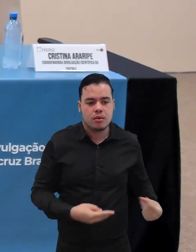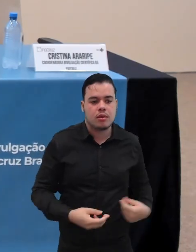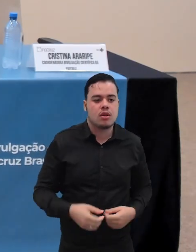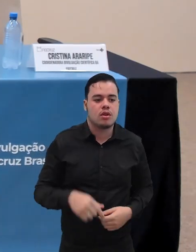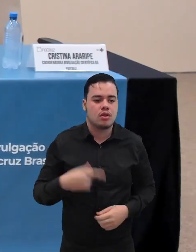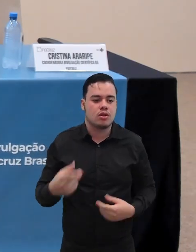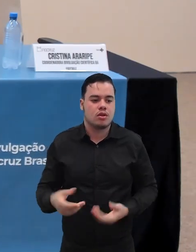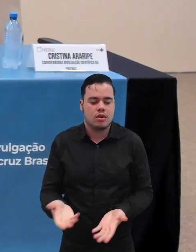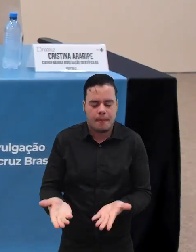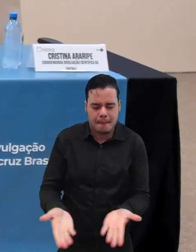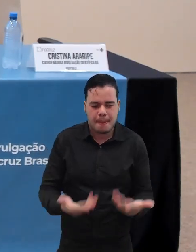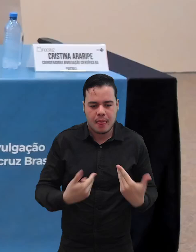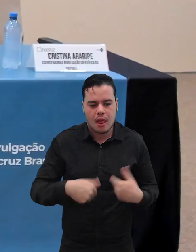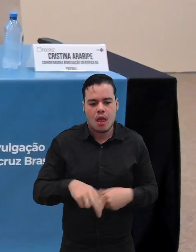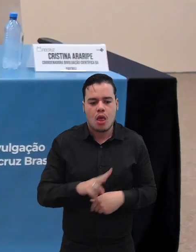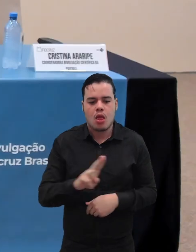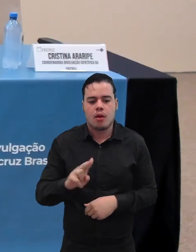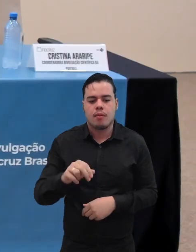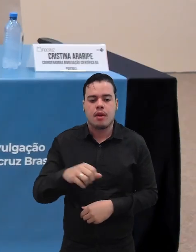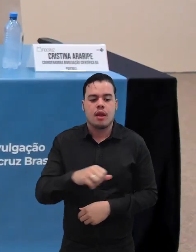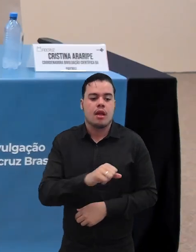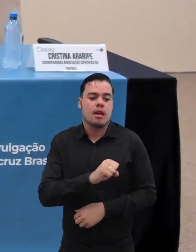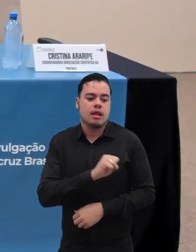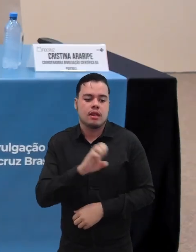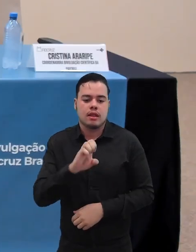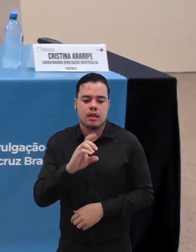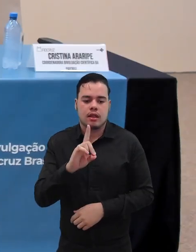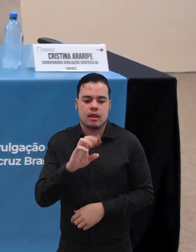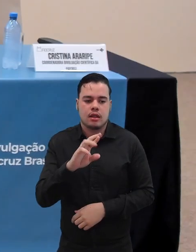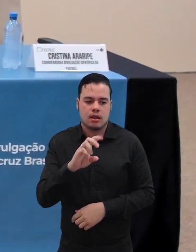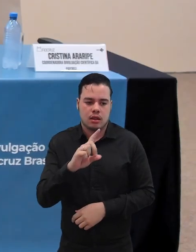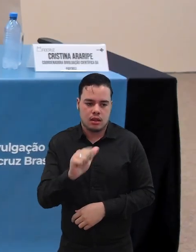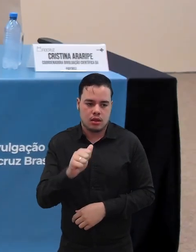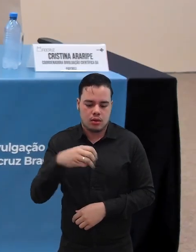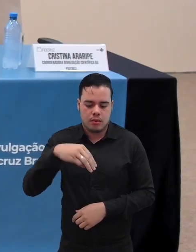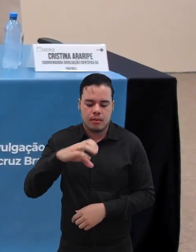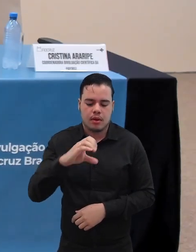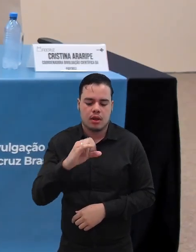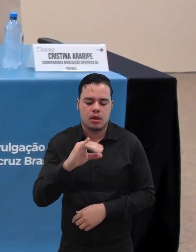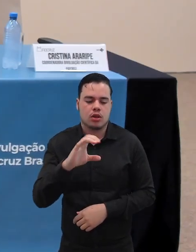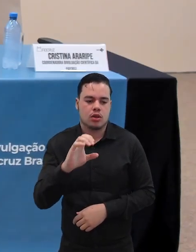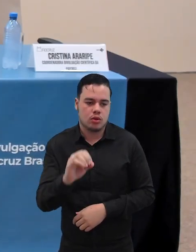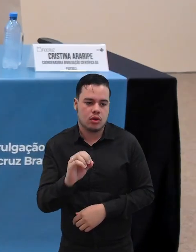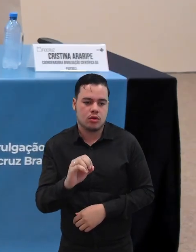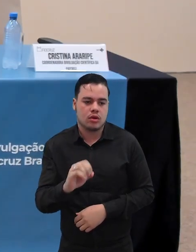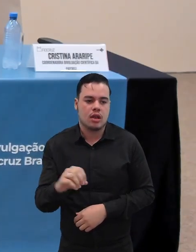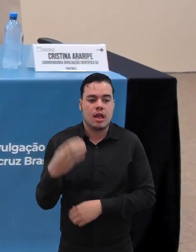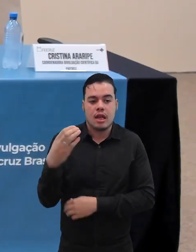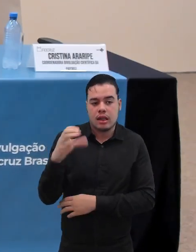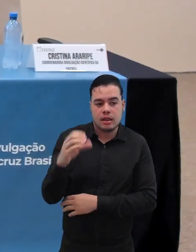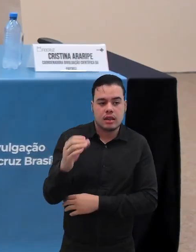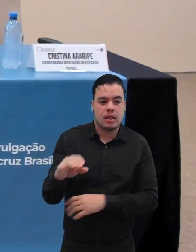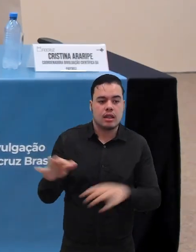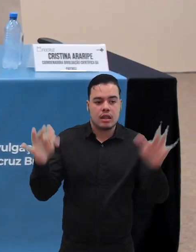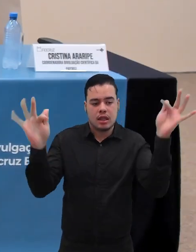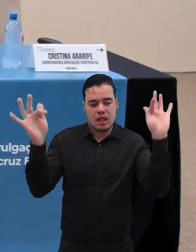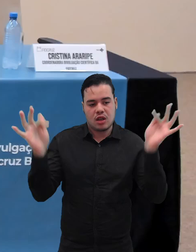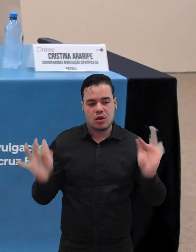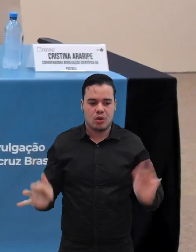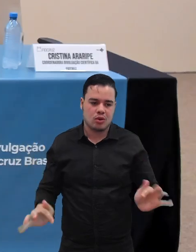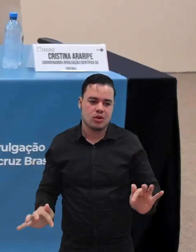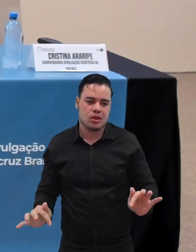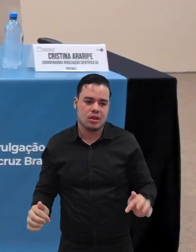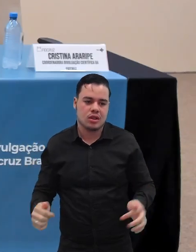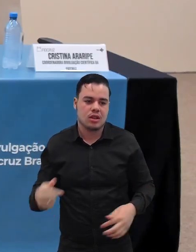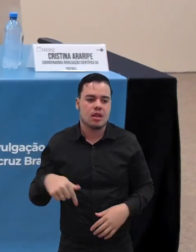os nossos convidados, vou chamar o secretário Inácio Arruda, secretário de Ciência e Tecnologia para o Desenvolvimento Social do Ministério da